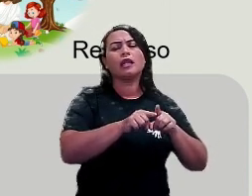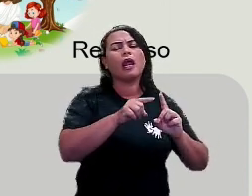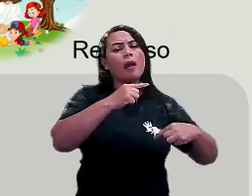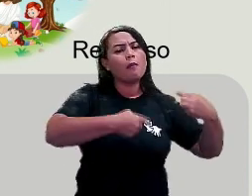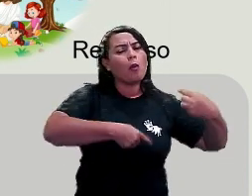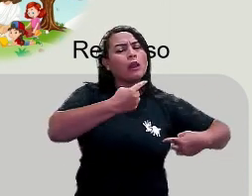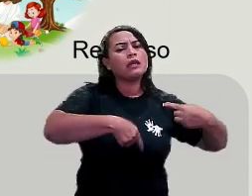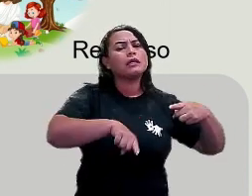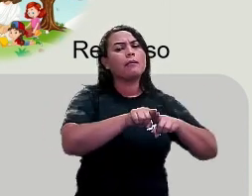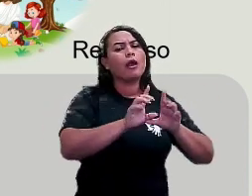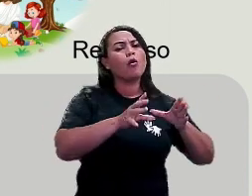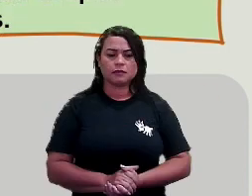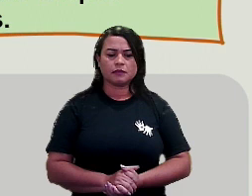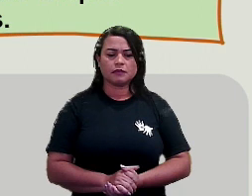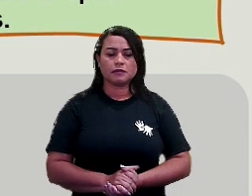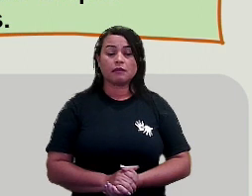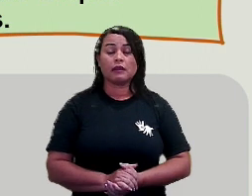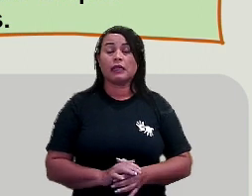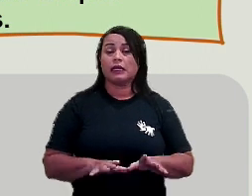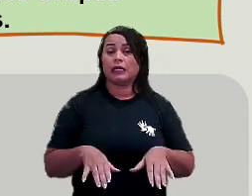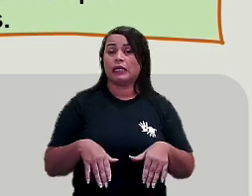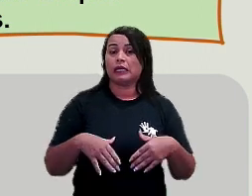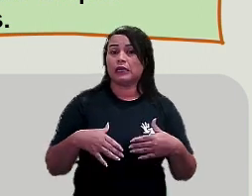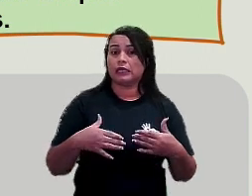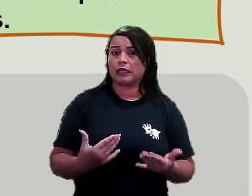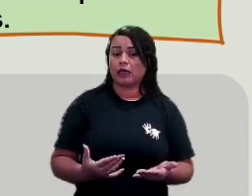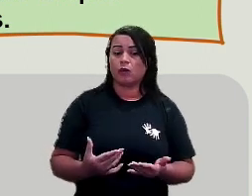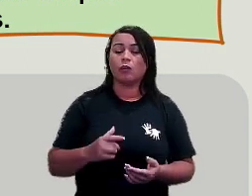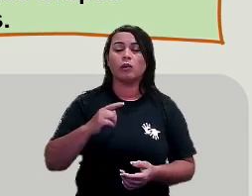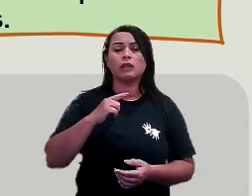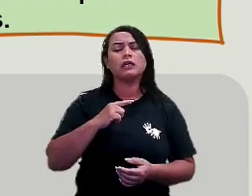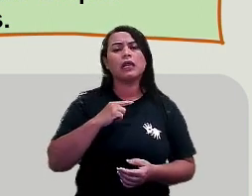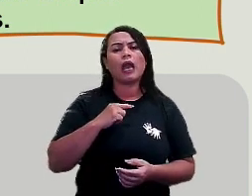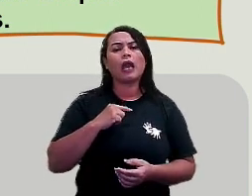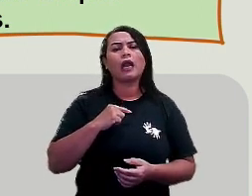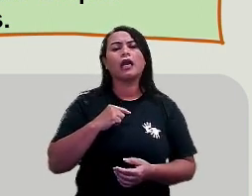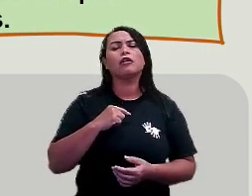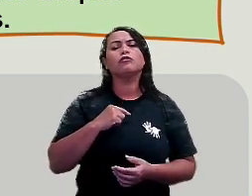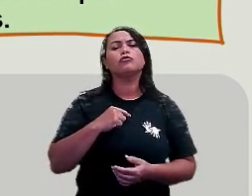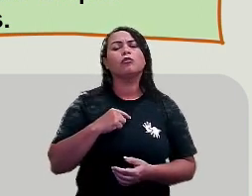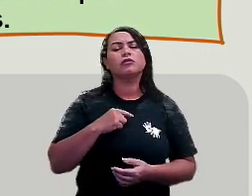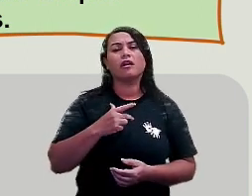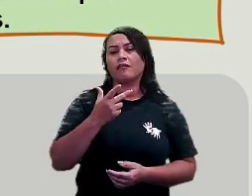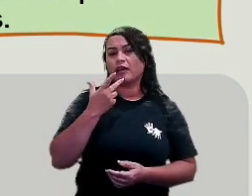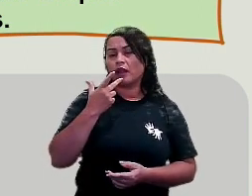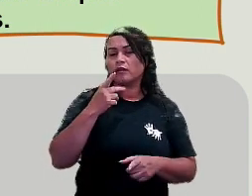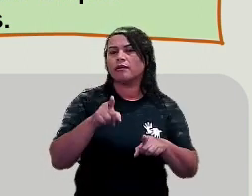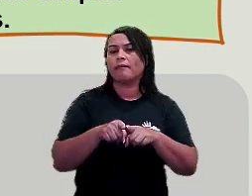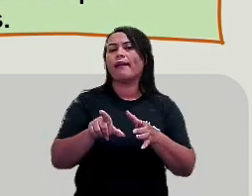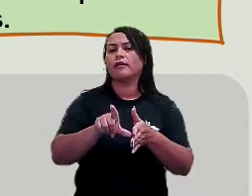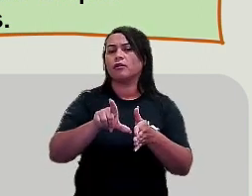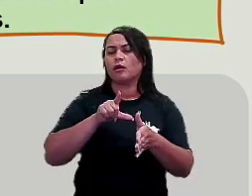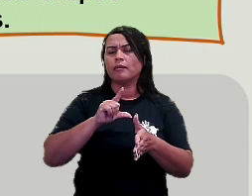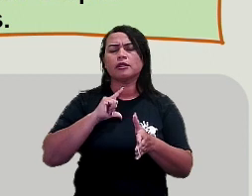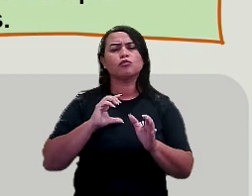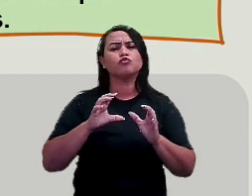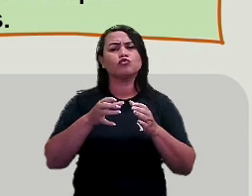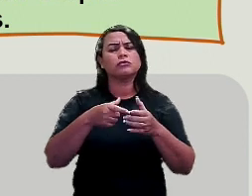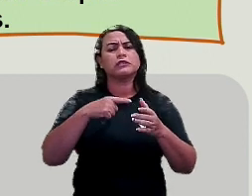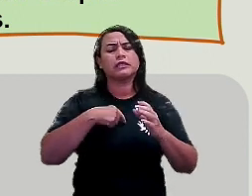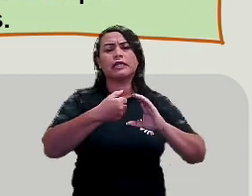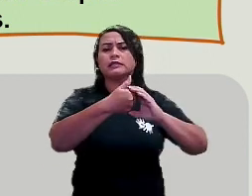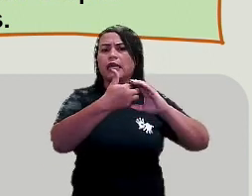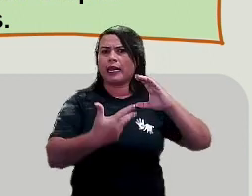um grupo diferente. Então, a partir disso, como vimos anteriormente, né, os grupos sociais, todo grupo tem suas